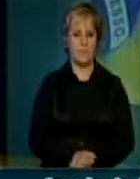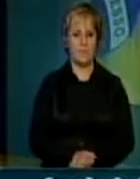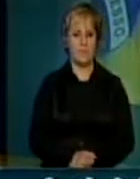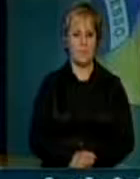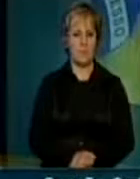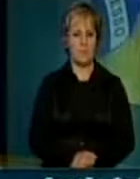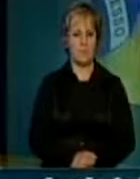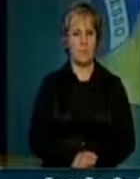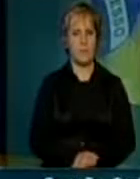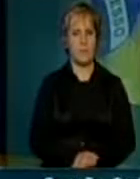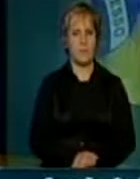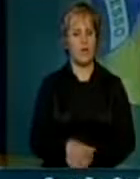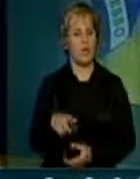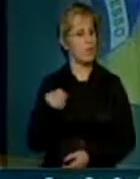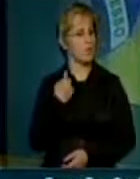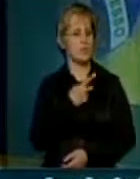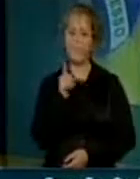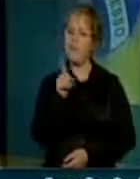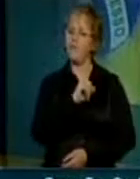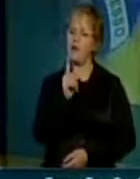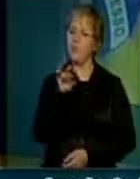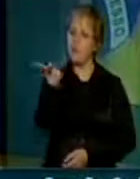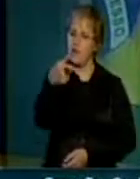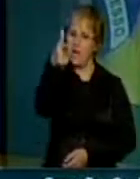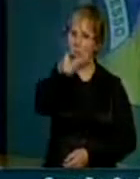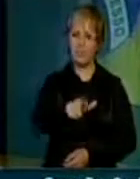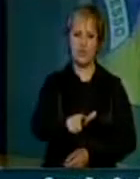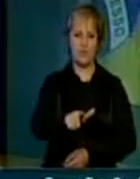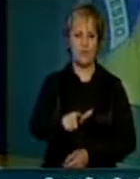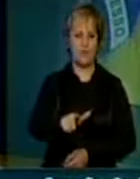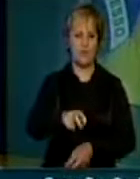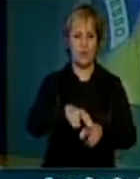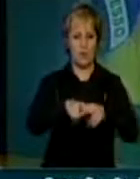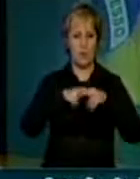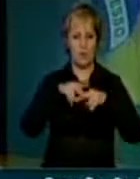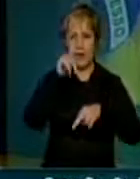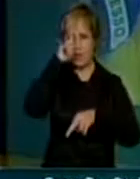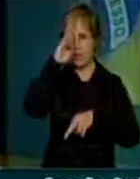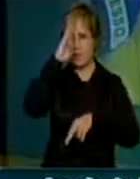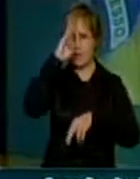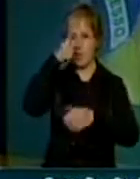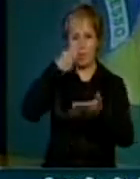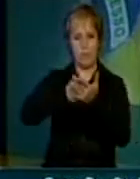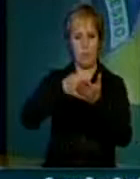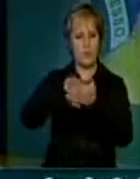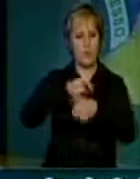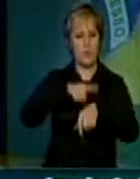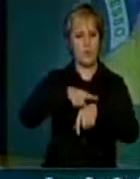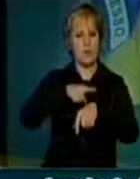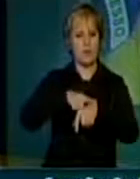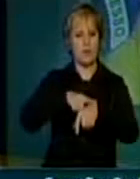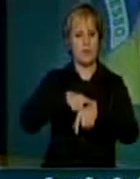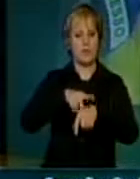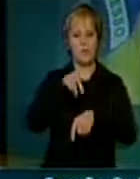Não vamos tropeçar nos seus pedaços, na falta de consciência